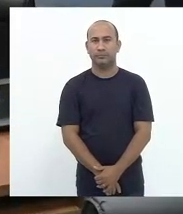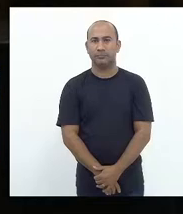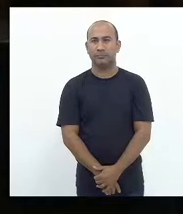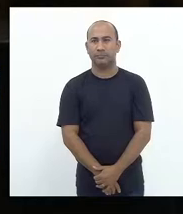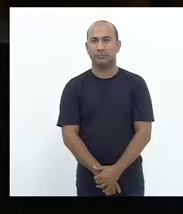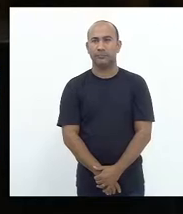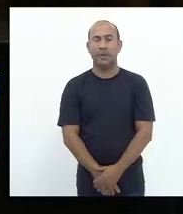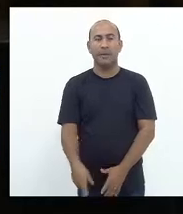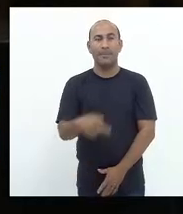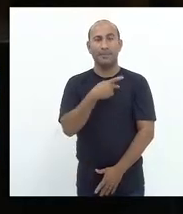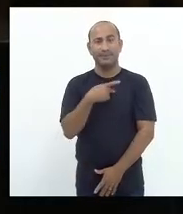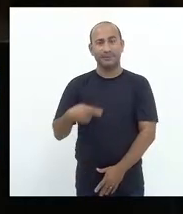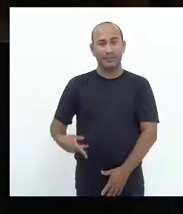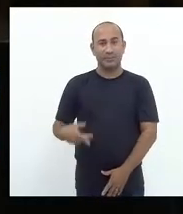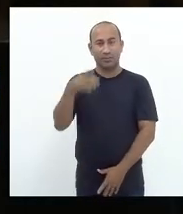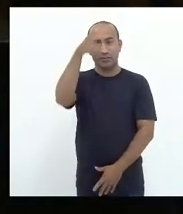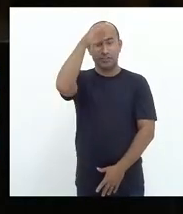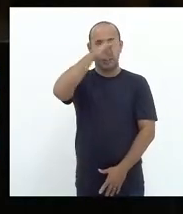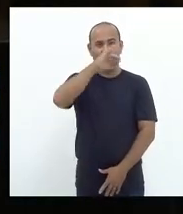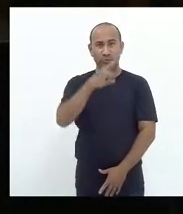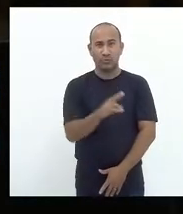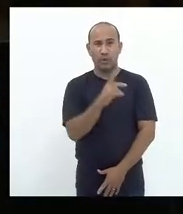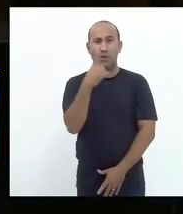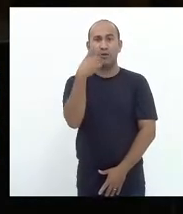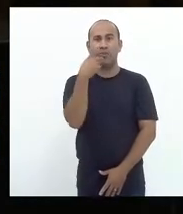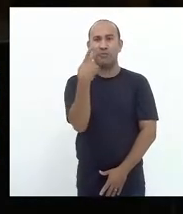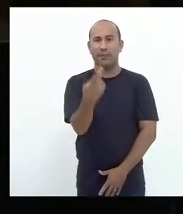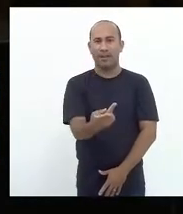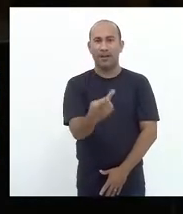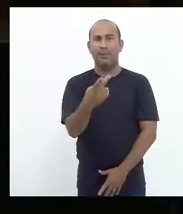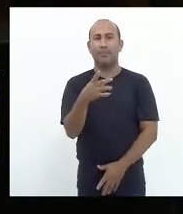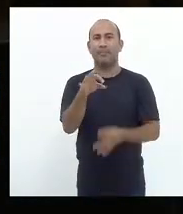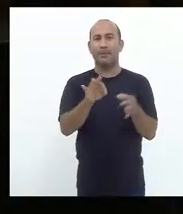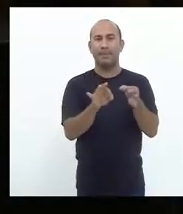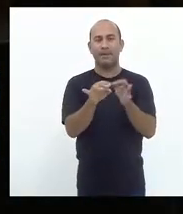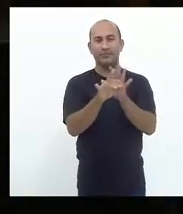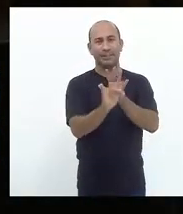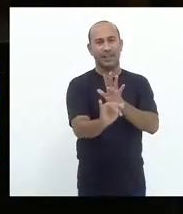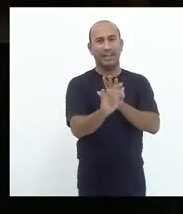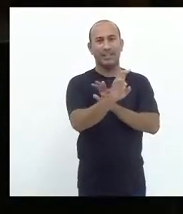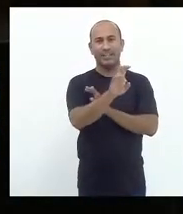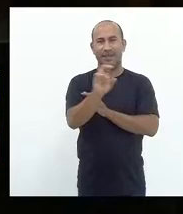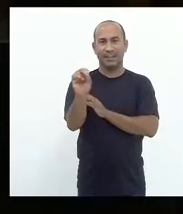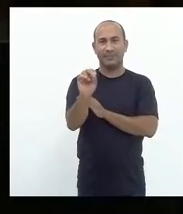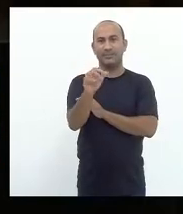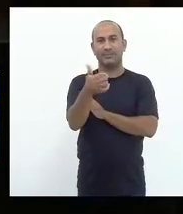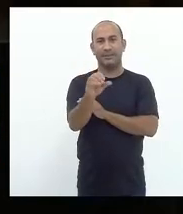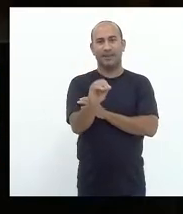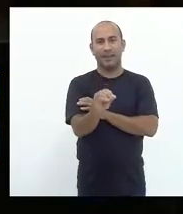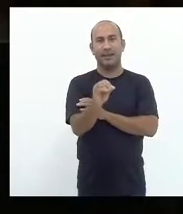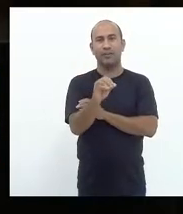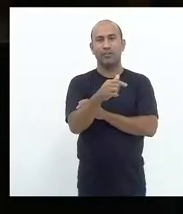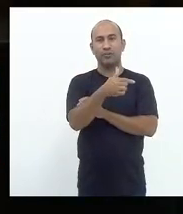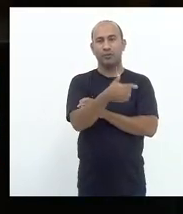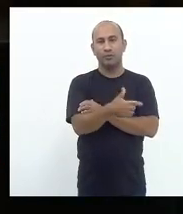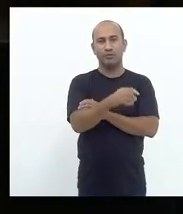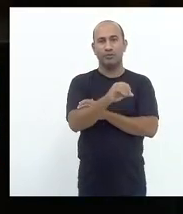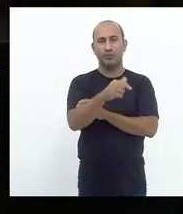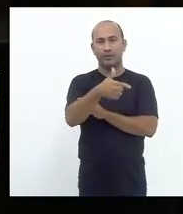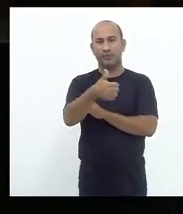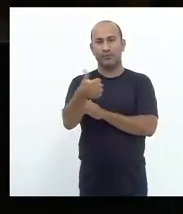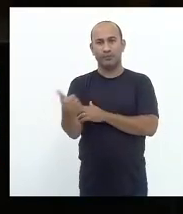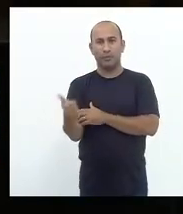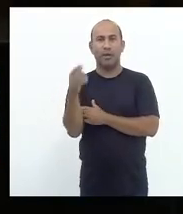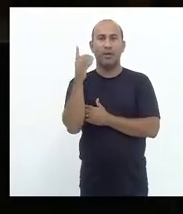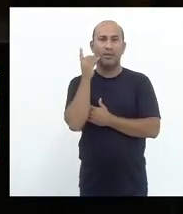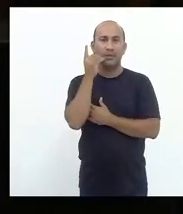Senhora Presidenta, Tia Ju, estamos tratando aqui do projeto de lei 510 de 2021, de autoria